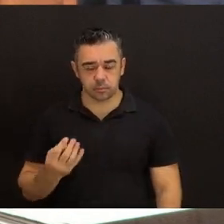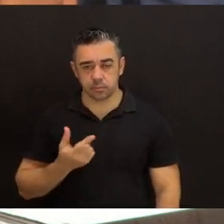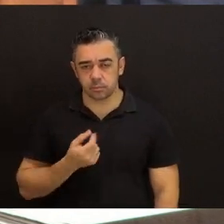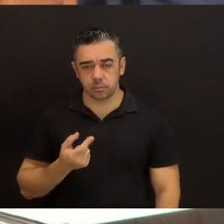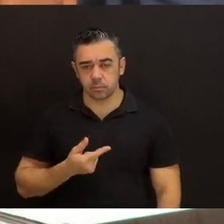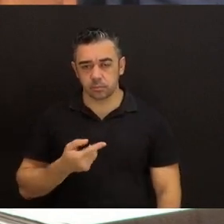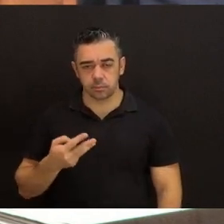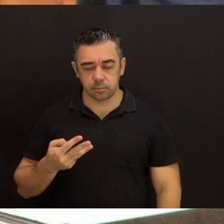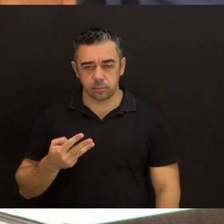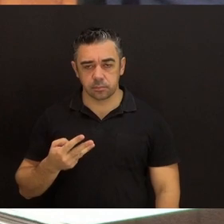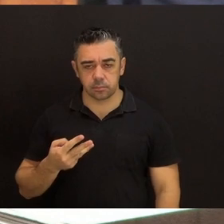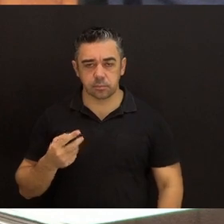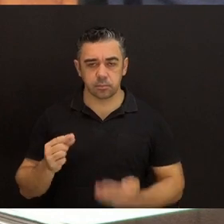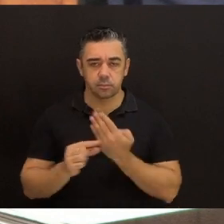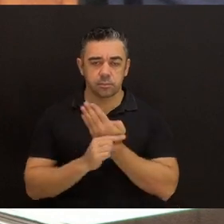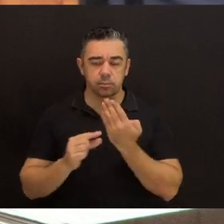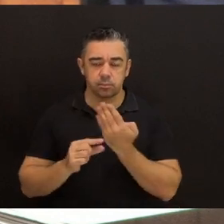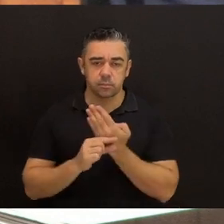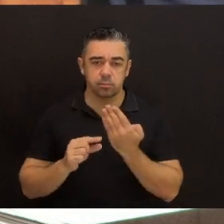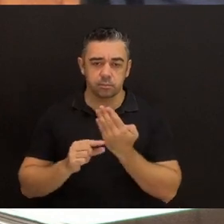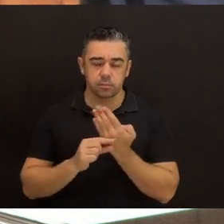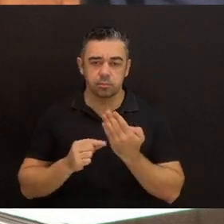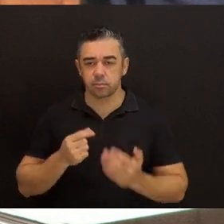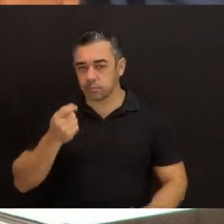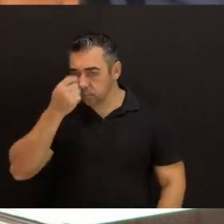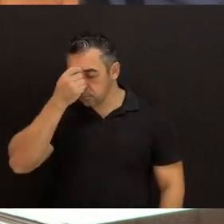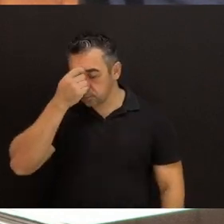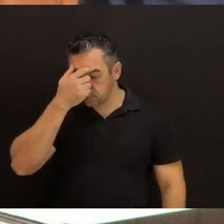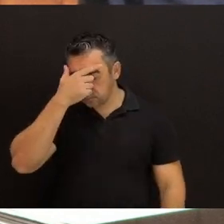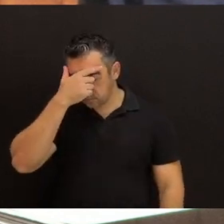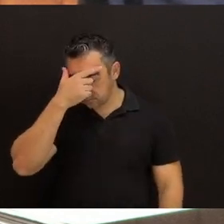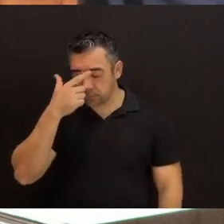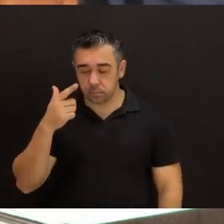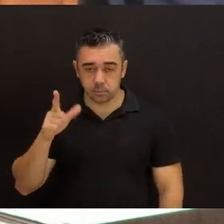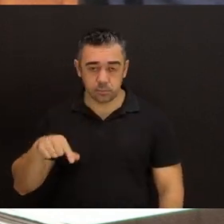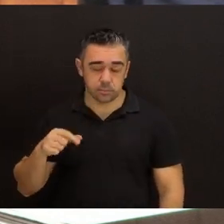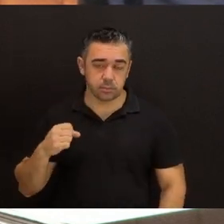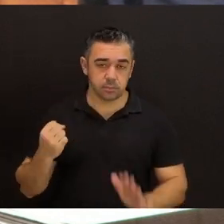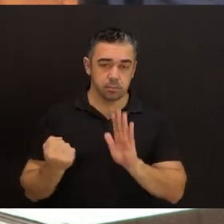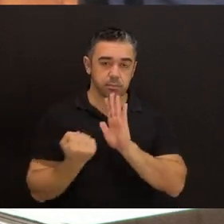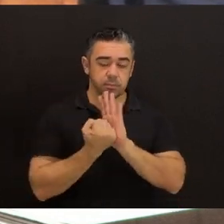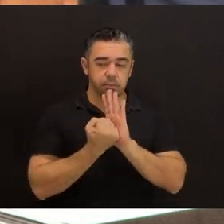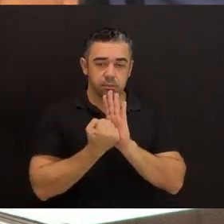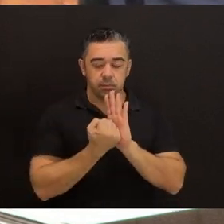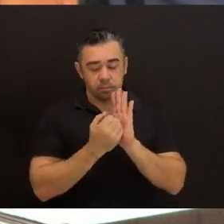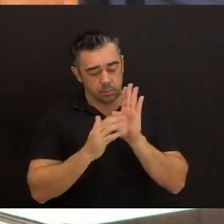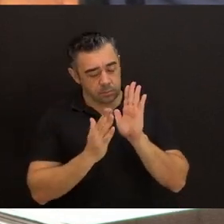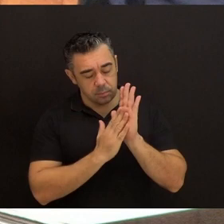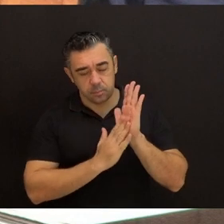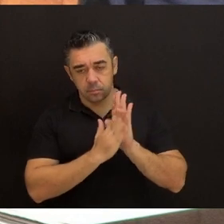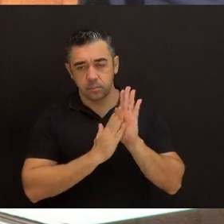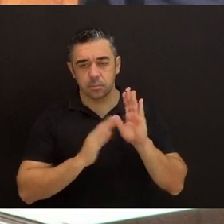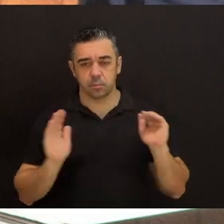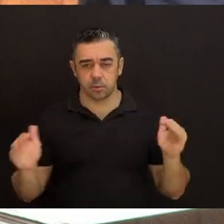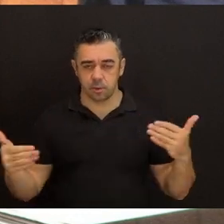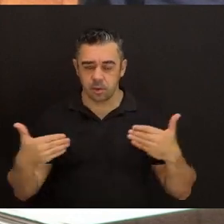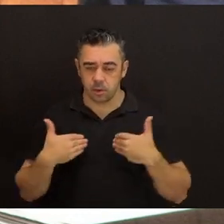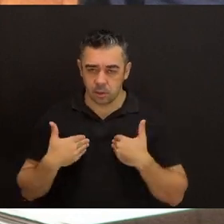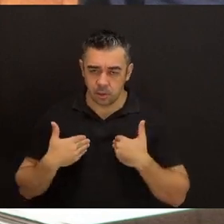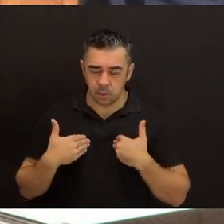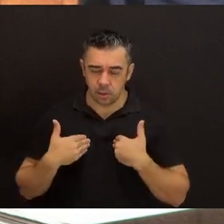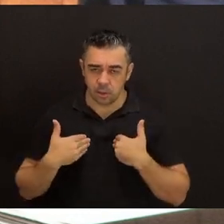de autoria do vereador Silvio Santos que dispõe sobre a inserção do símbolo do transpor do transtorno do espectro autista